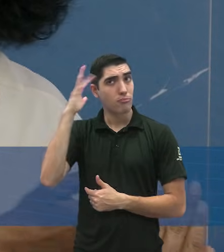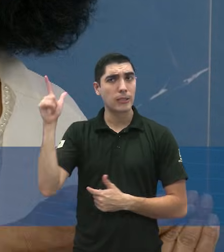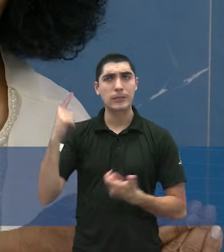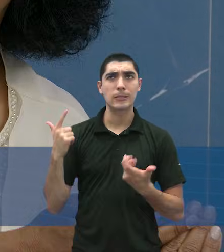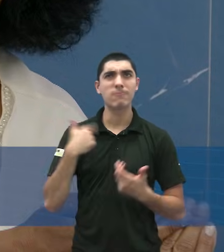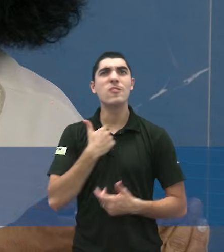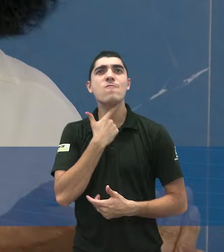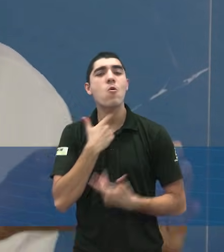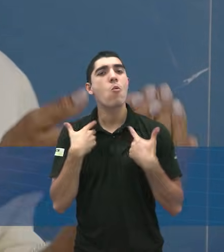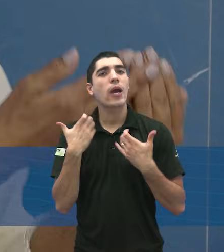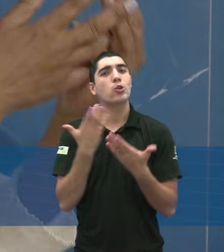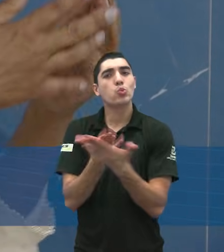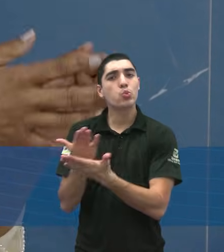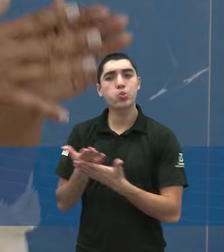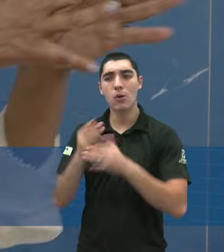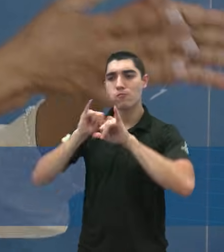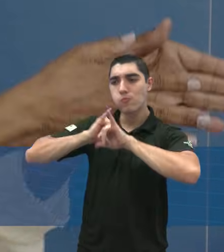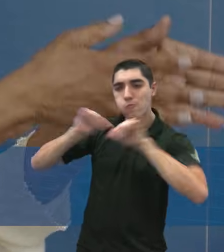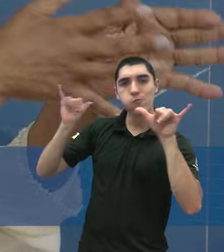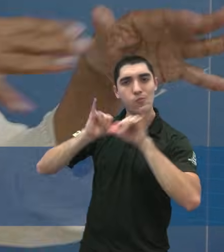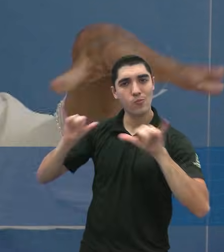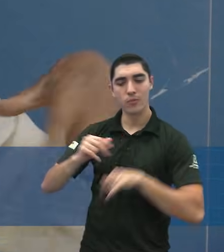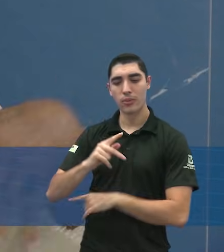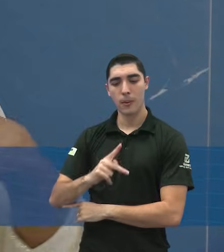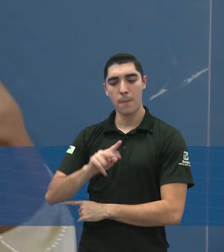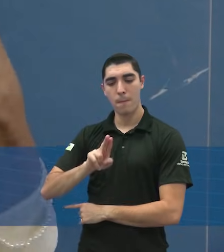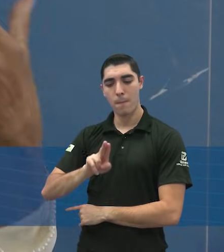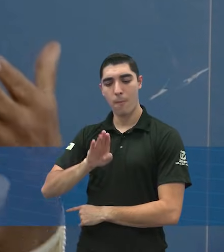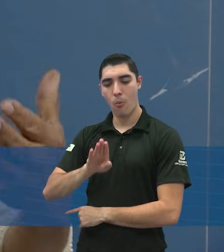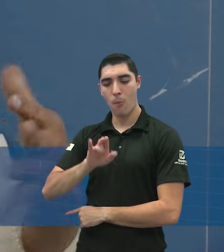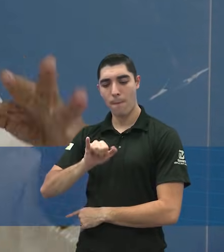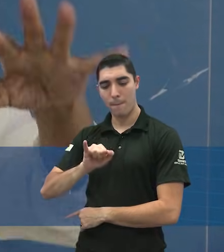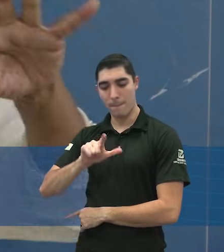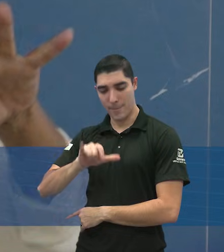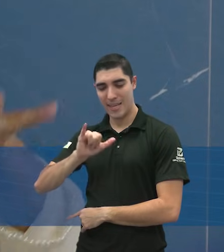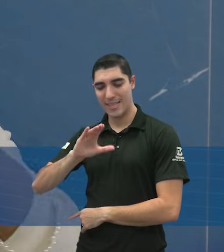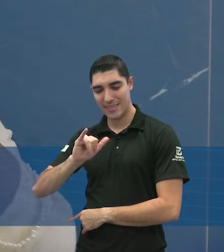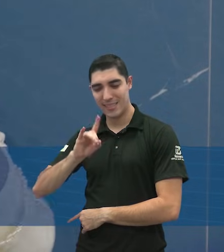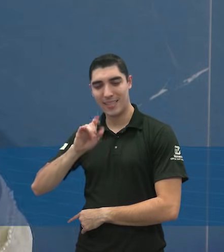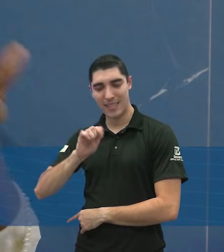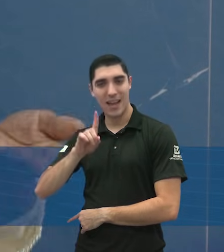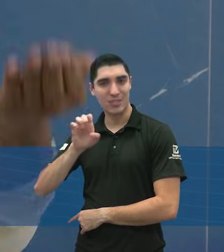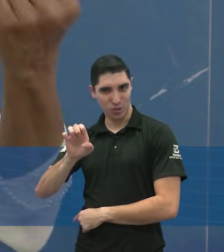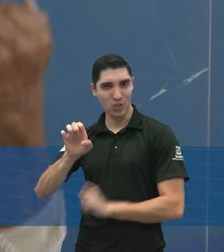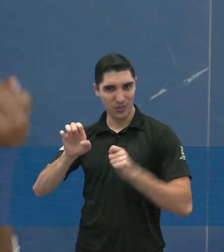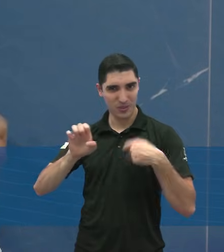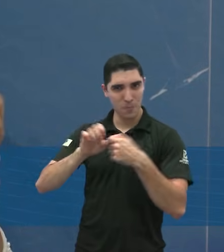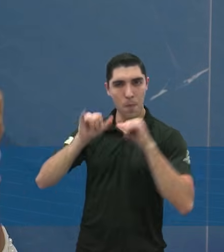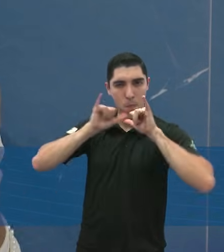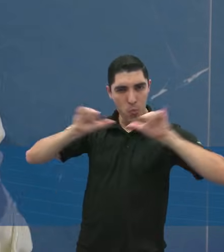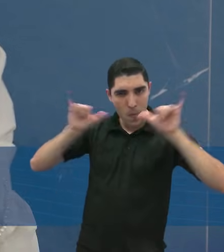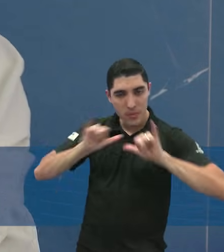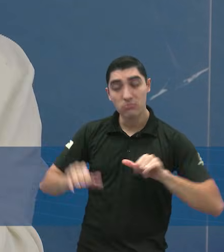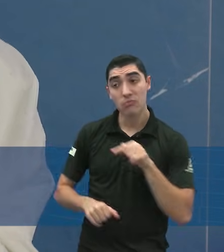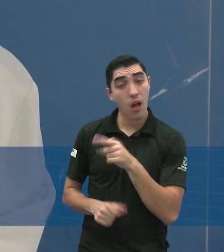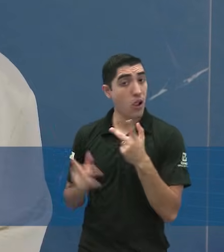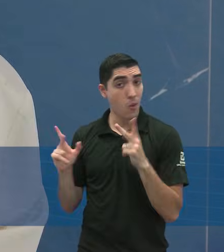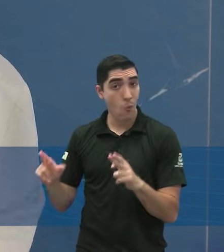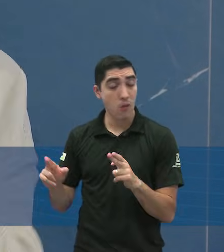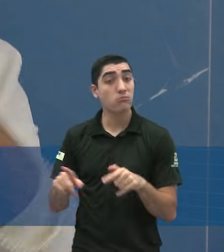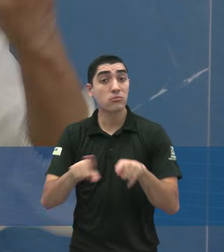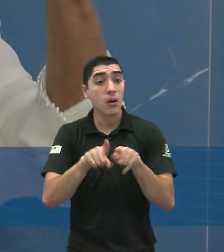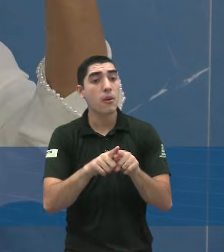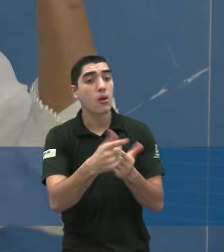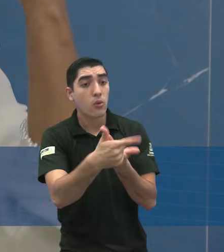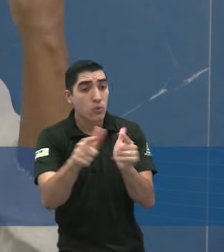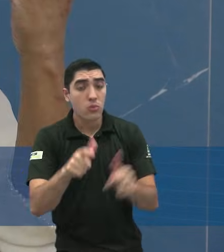fazer a publicidade, porque ela queria verificar, veio dessa história, queria estudar publicidade para incluir. E os estudantes negros,